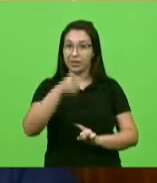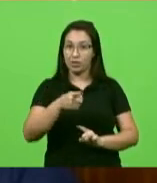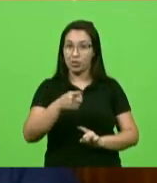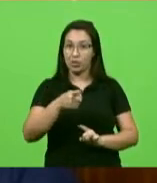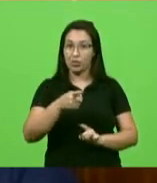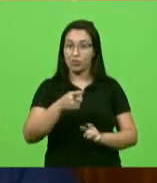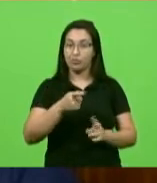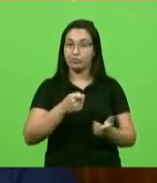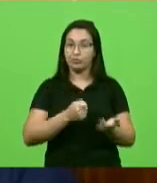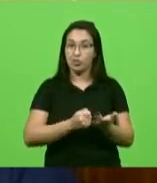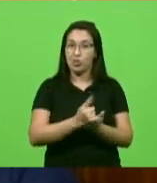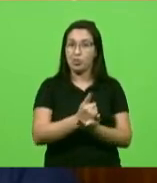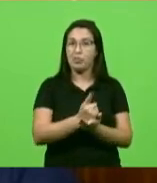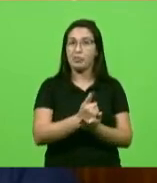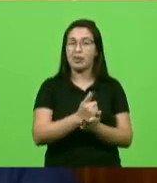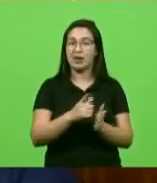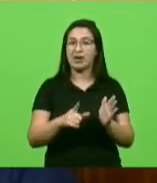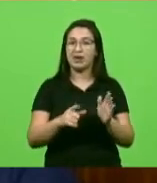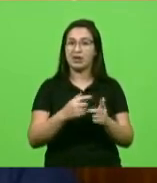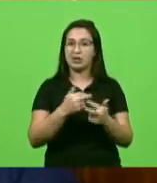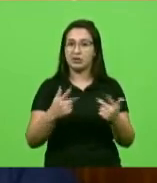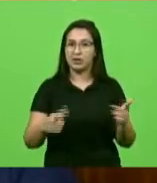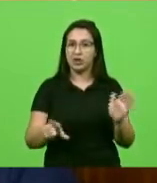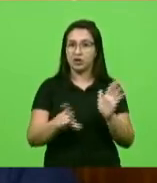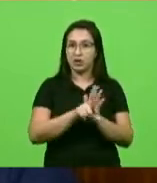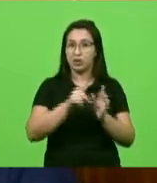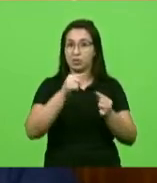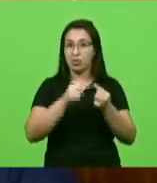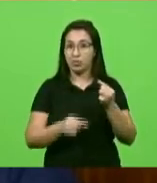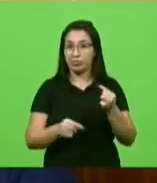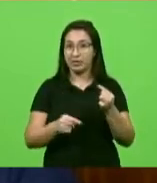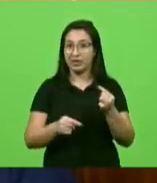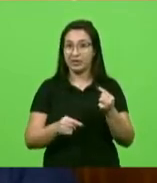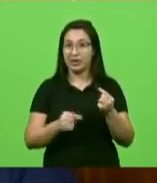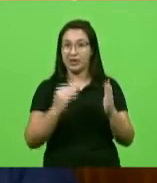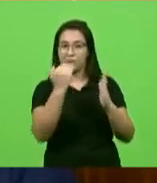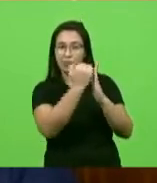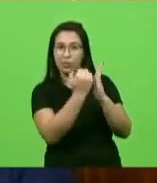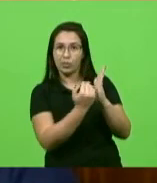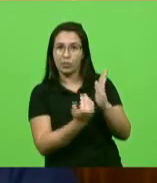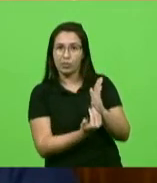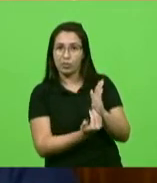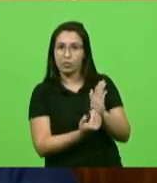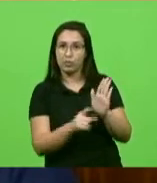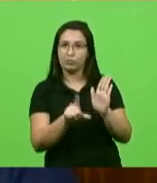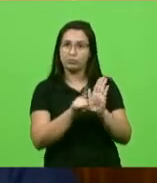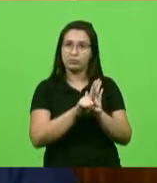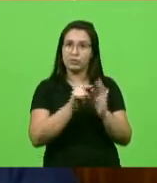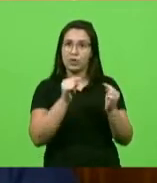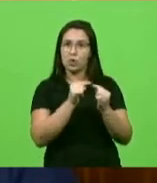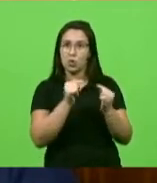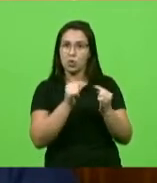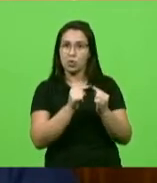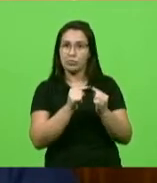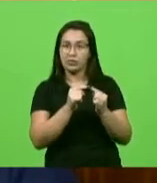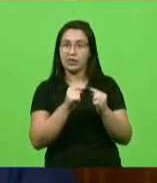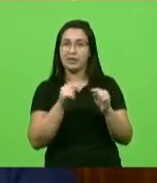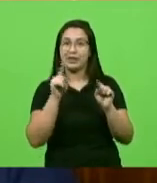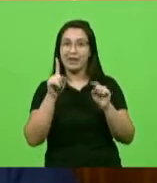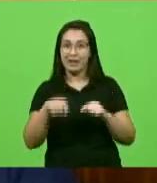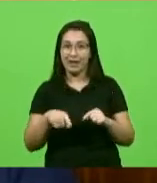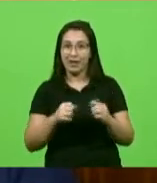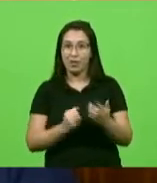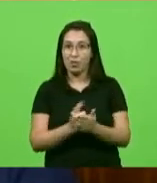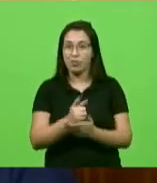não autorizada por lei e sem observância dos regramentos legais no que tange ao processo de compra dos